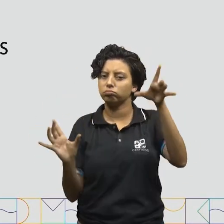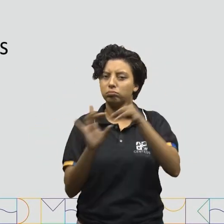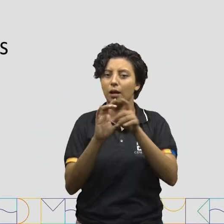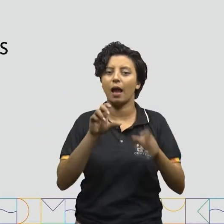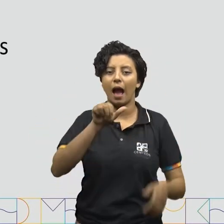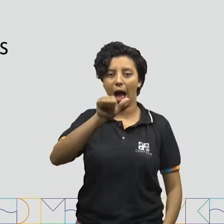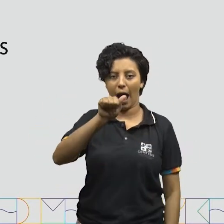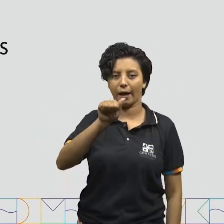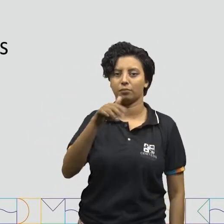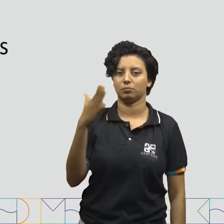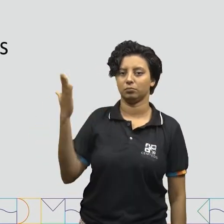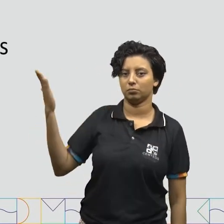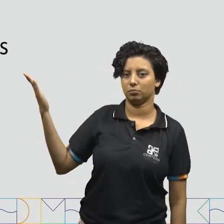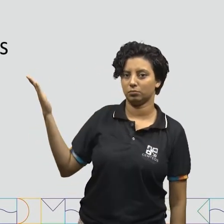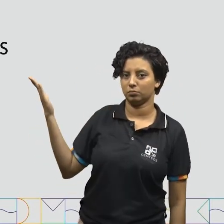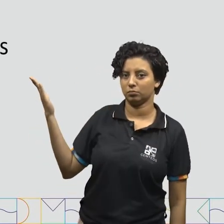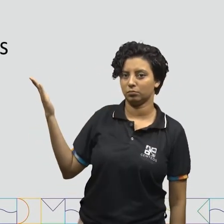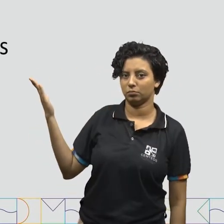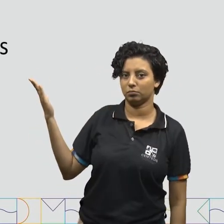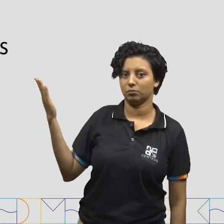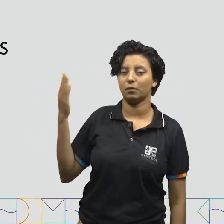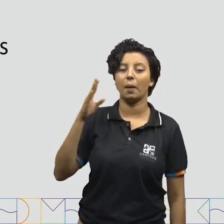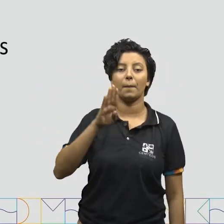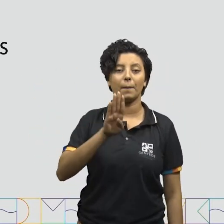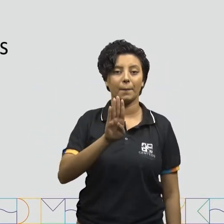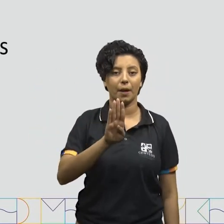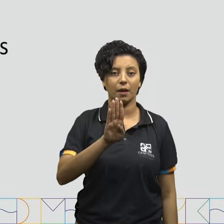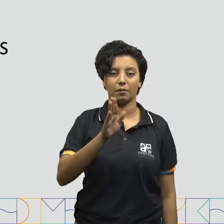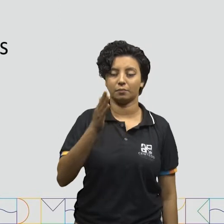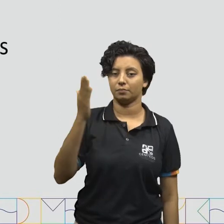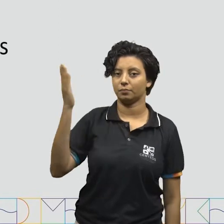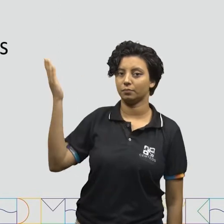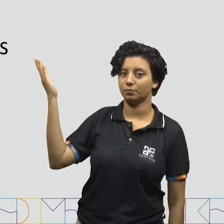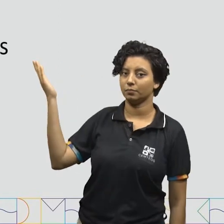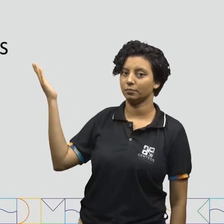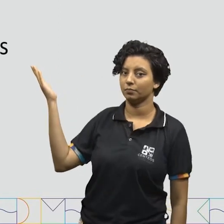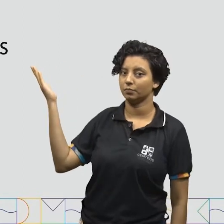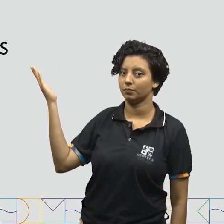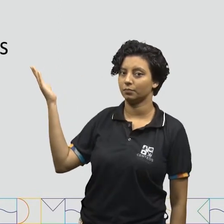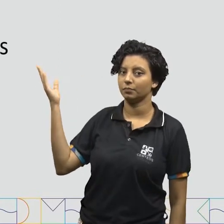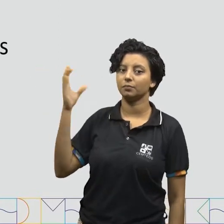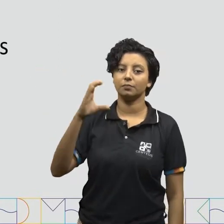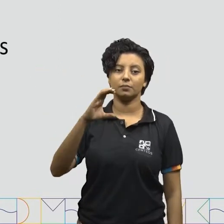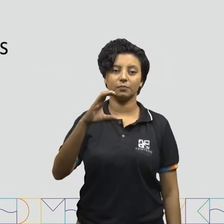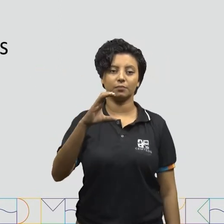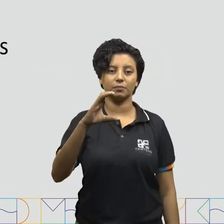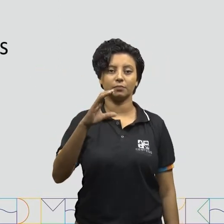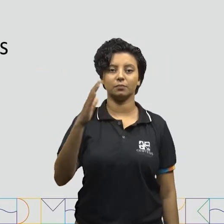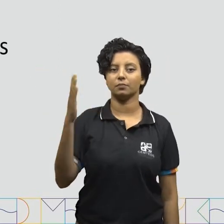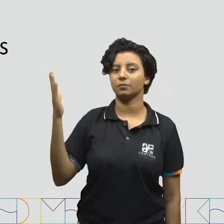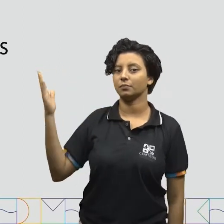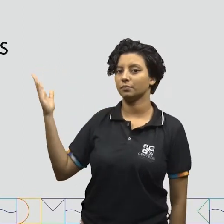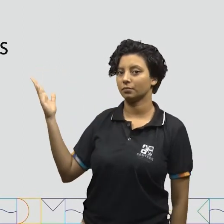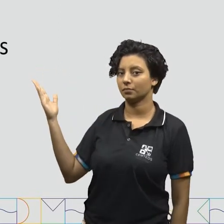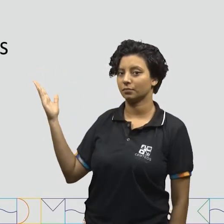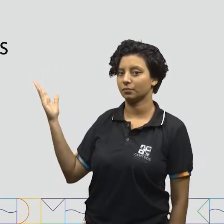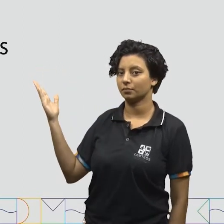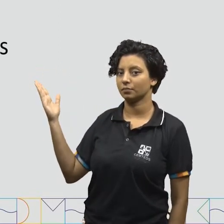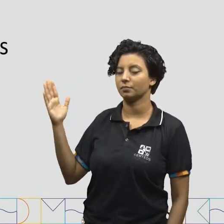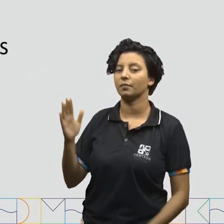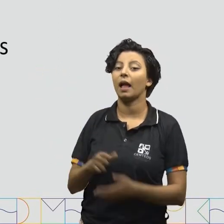A, Huitzilopochtli. Letra B, Monã. Letra C,